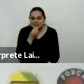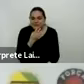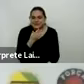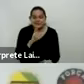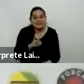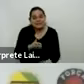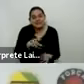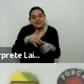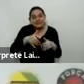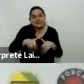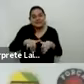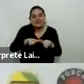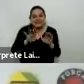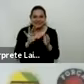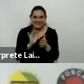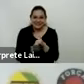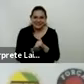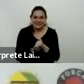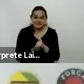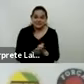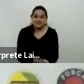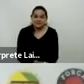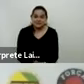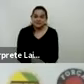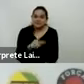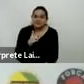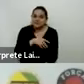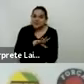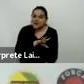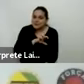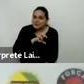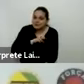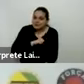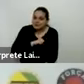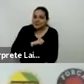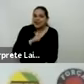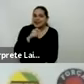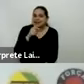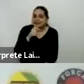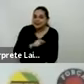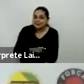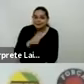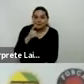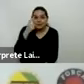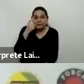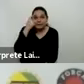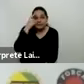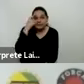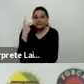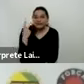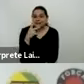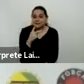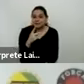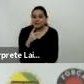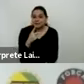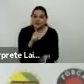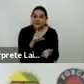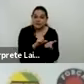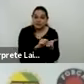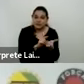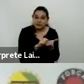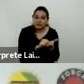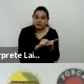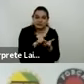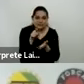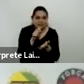né? João, eu vou me apropriar aqui mais uma vez de um pensamento teu, de um texto, de um artigo que você escreveu ontem para